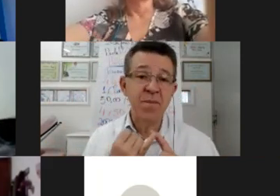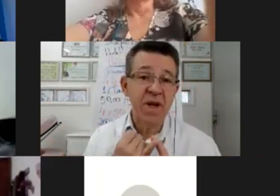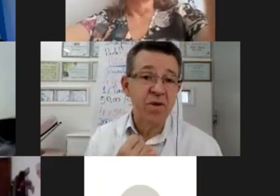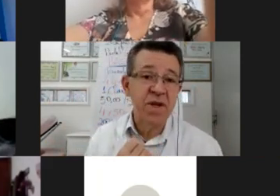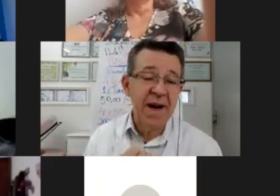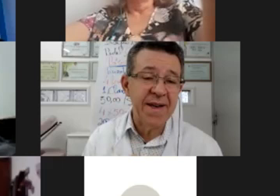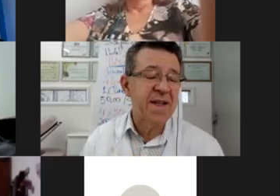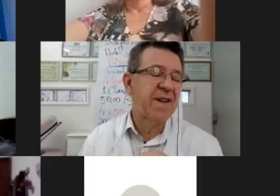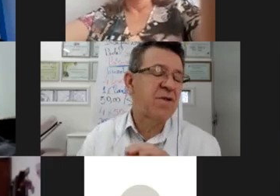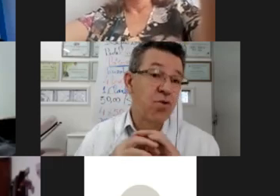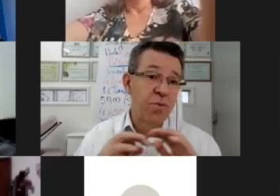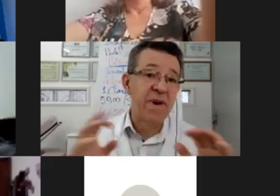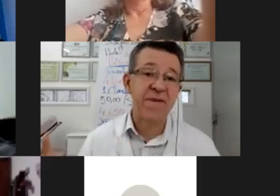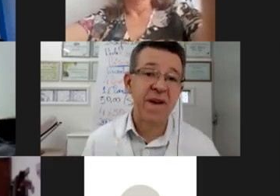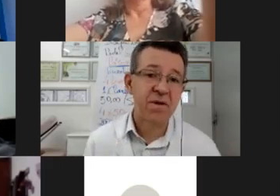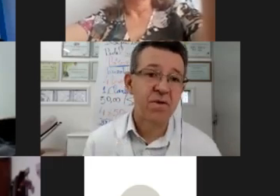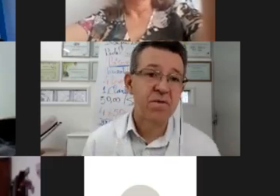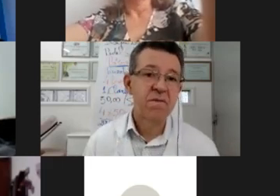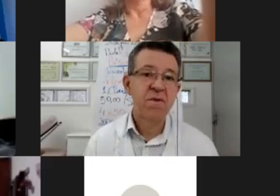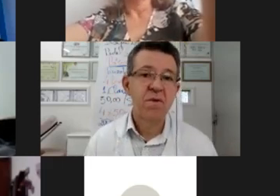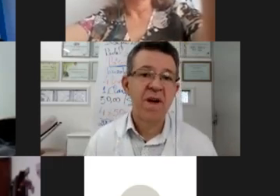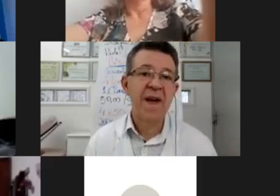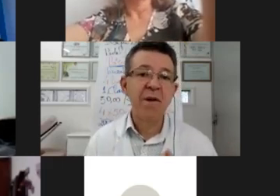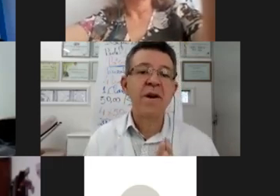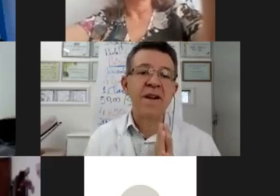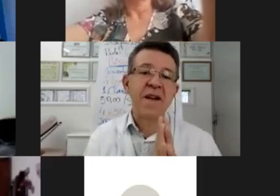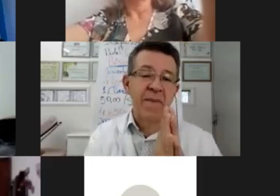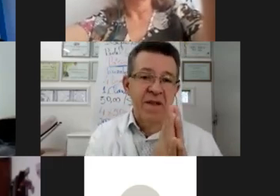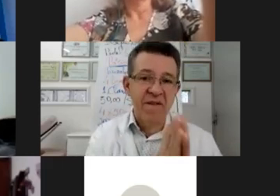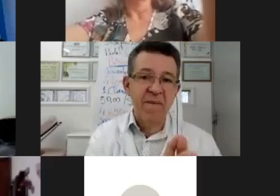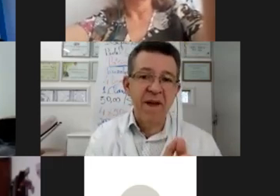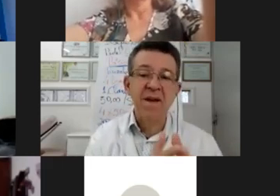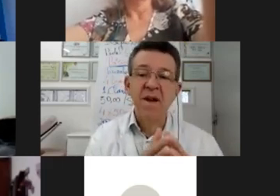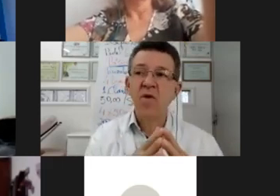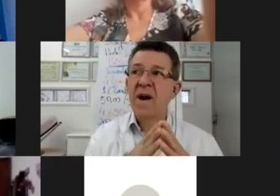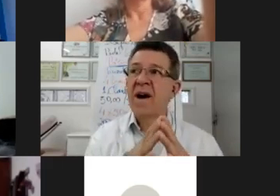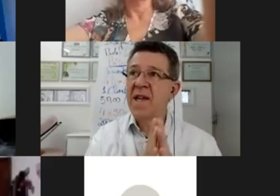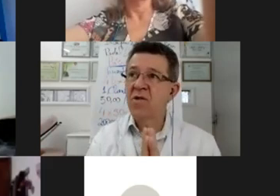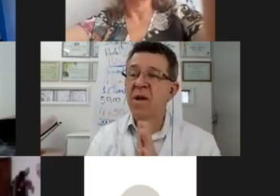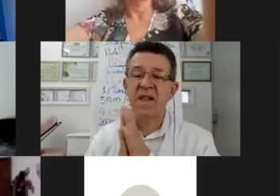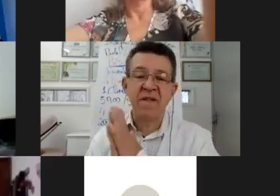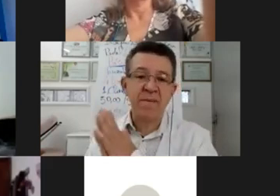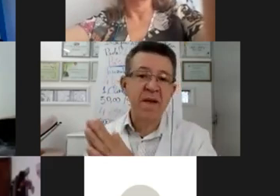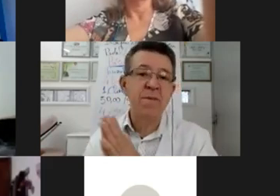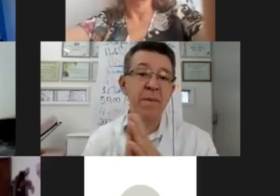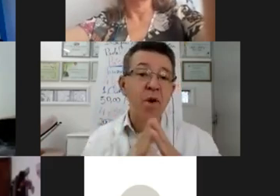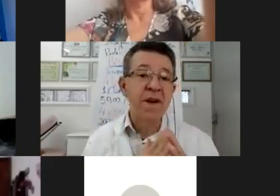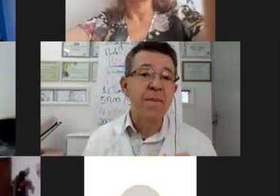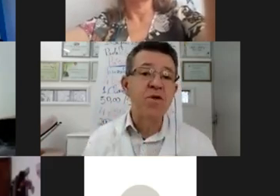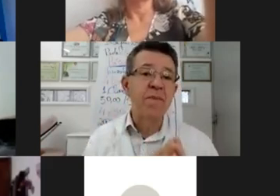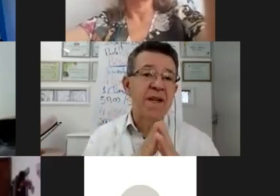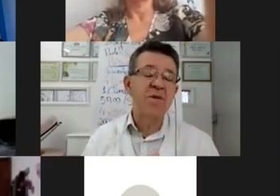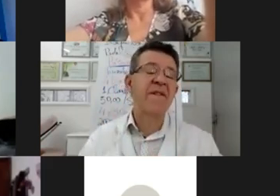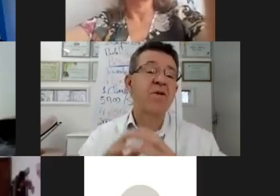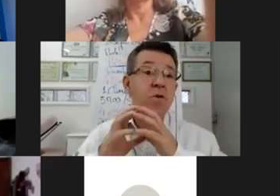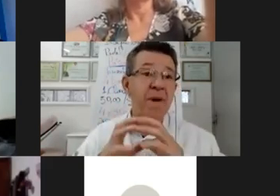Exames laboratoriais, estava tudo perfeito. Ela organicamente estava bem. O marido também estava bem. Espermograma